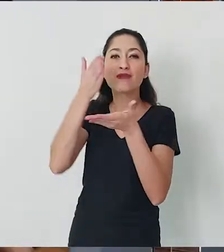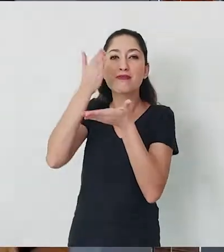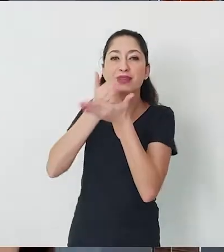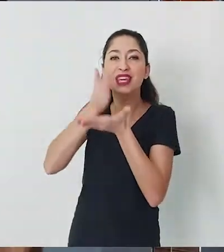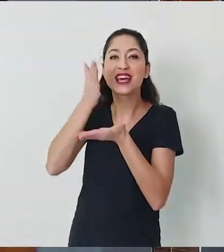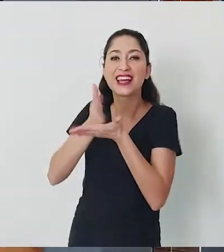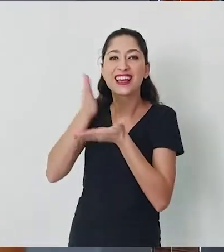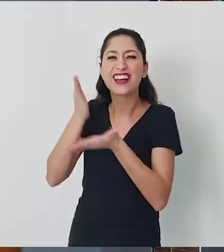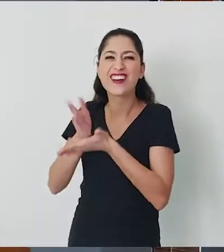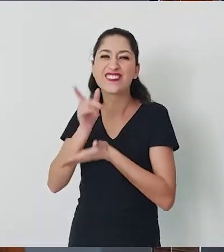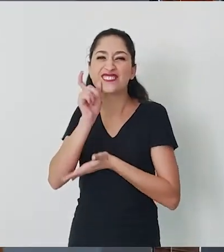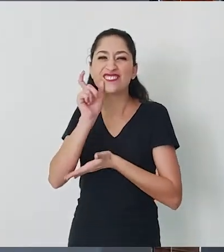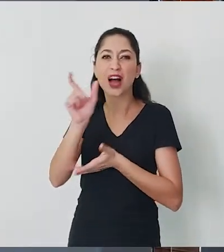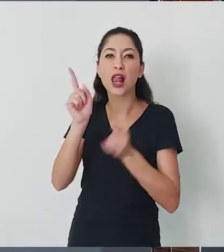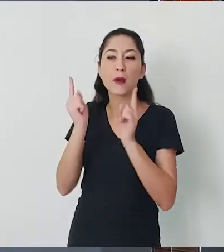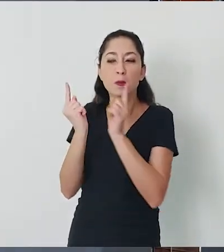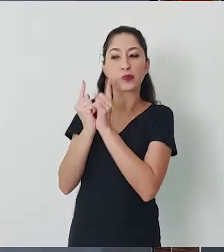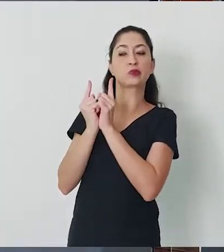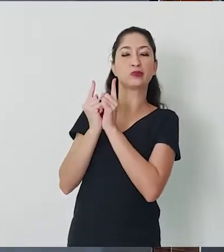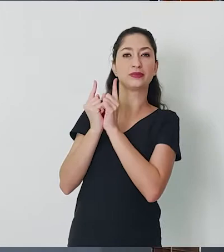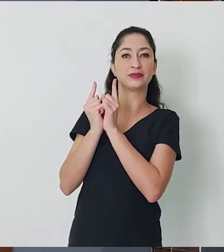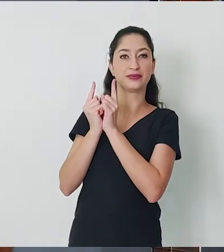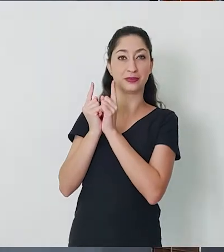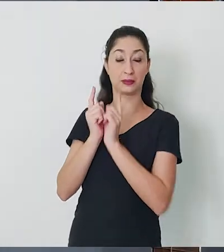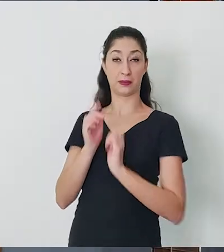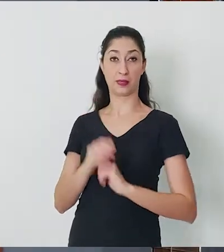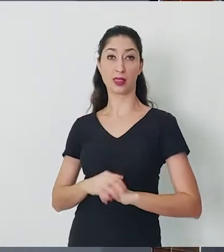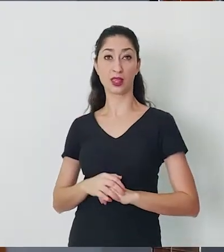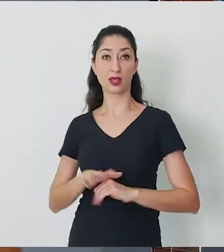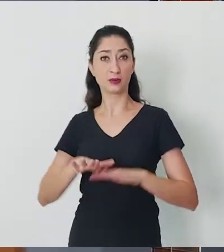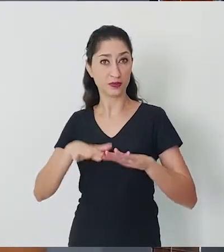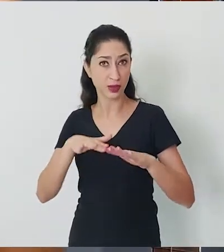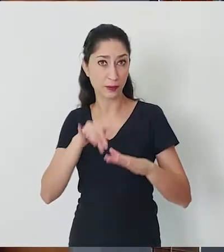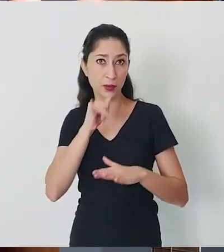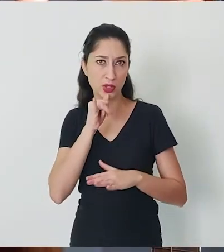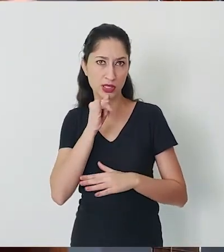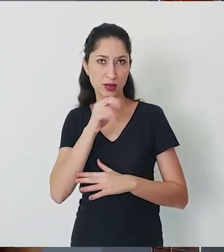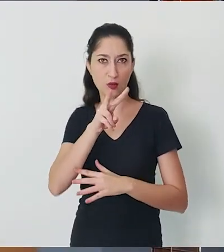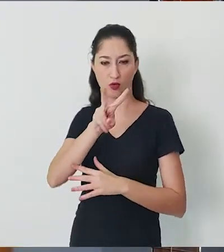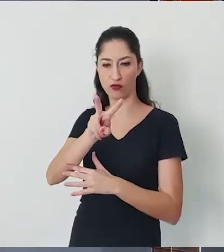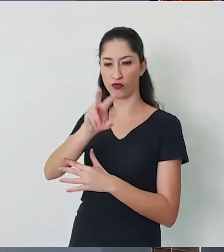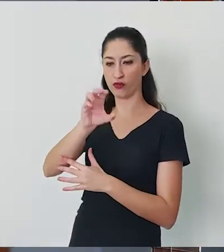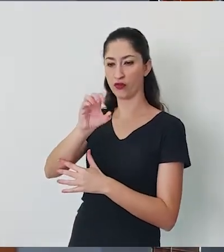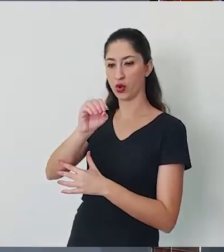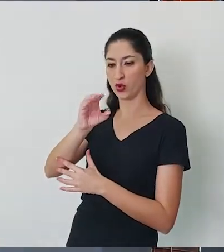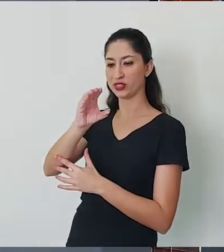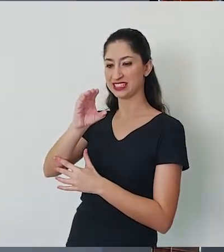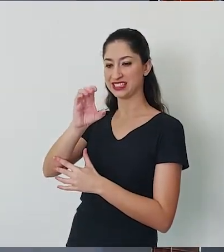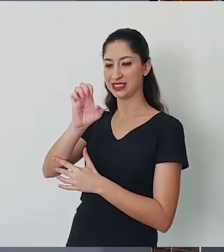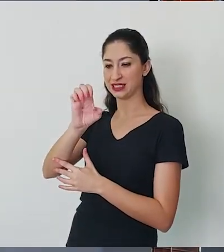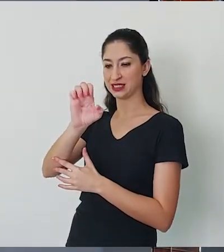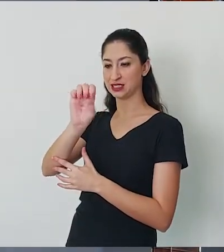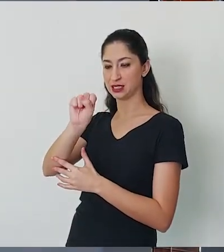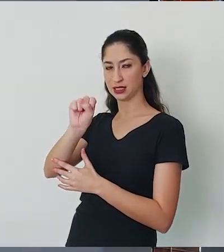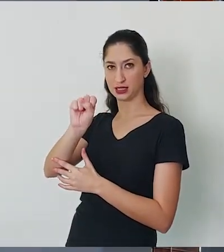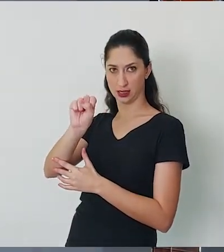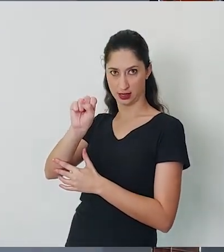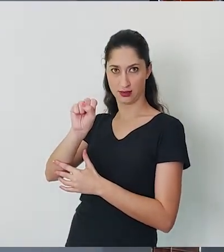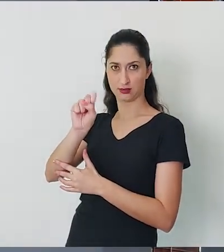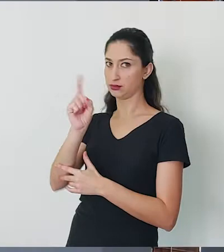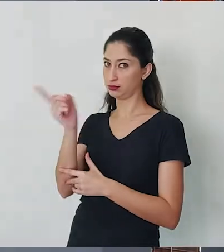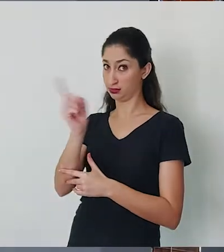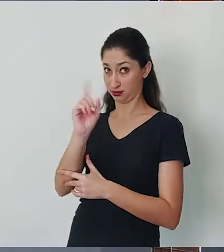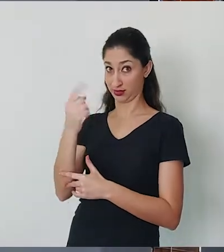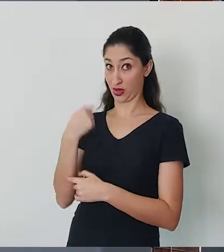Eu sou mestre em fazer isso. Então, na minha poesia, eu não falo vocês, eu falo cês, por